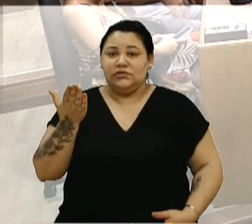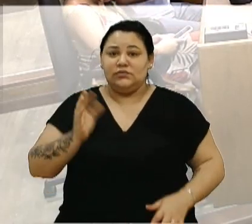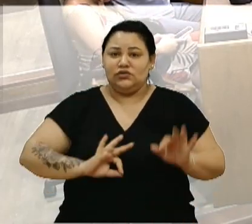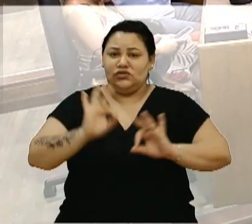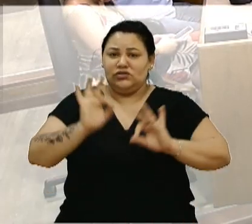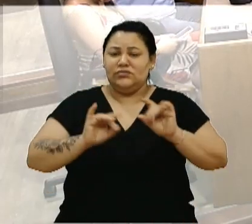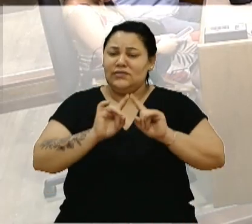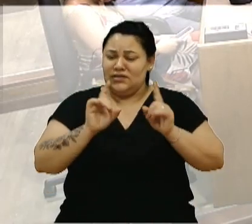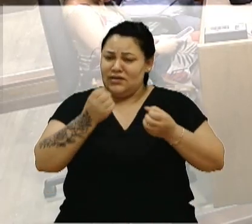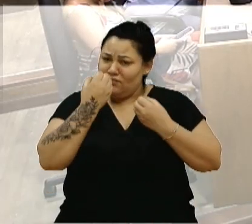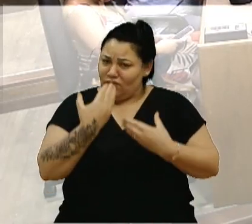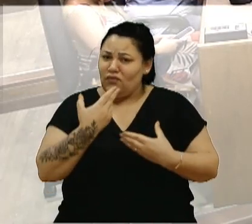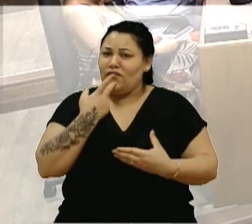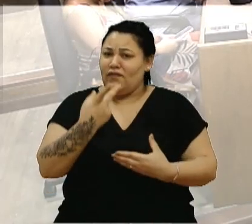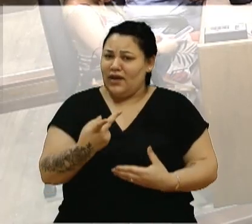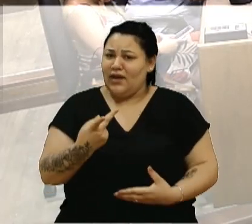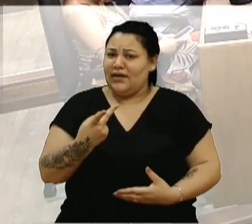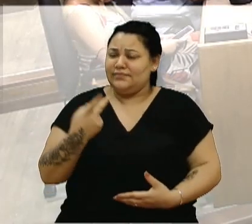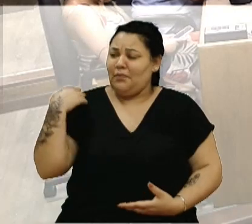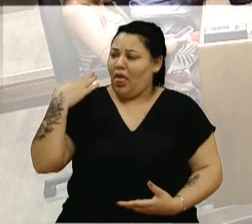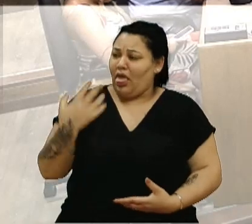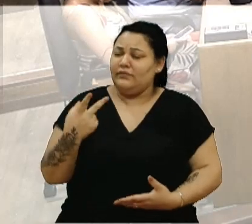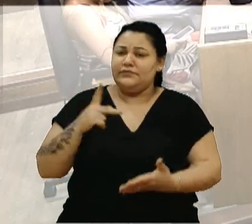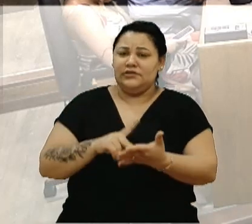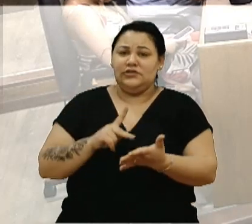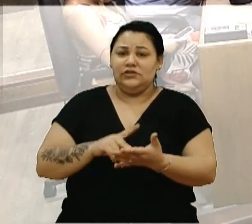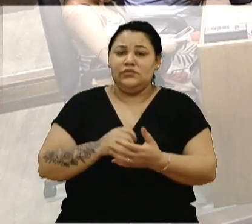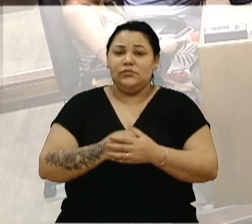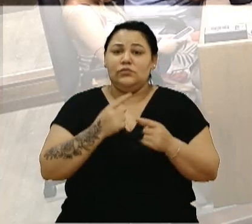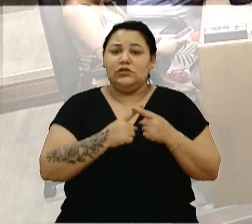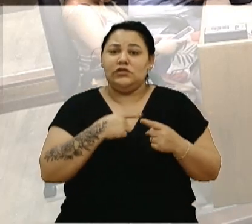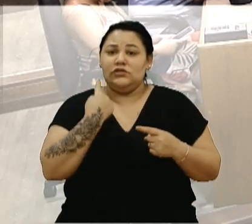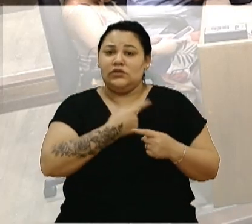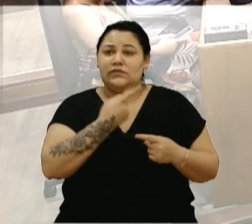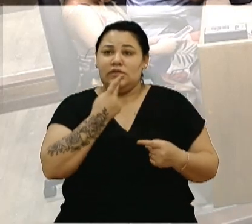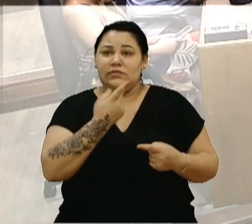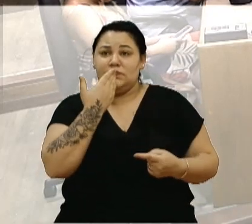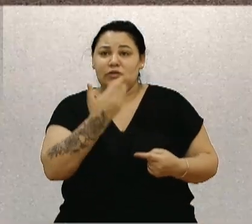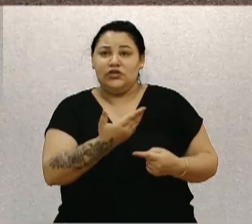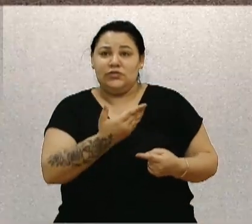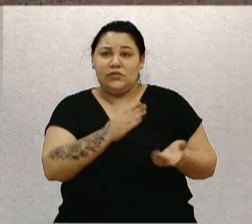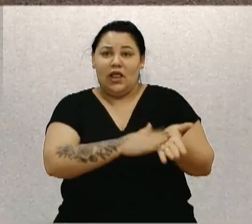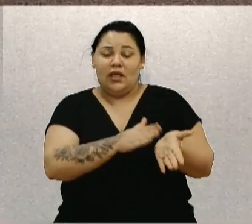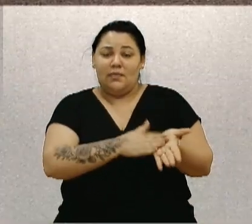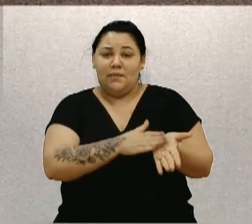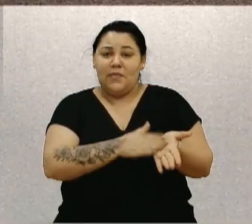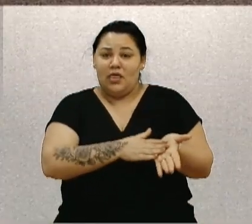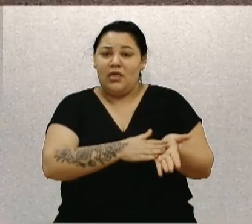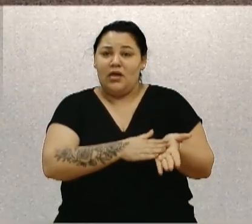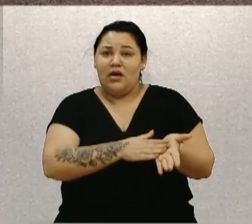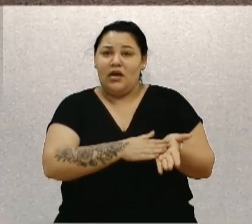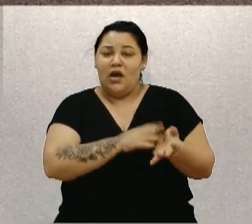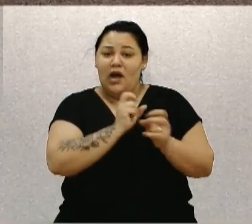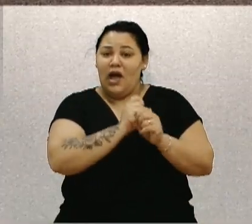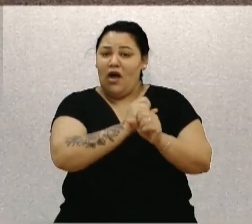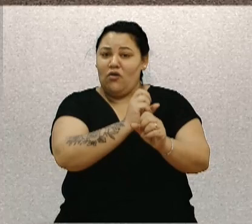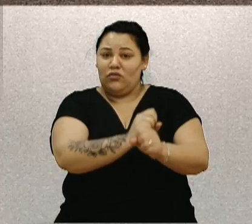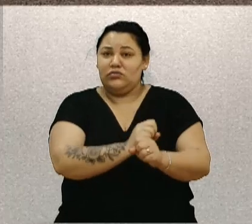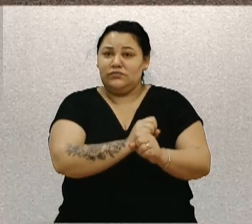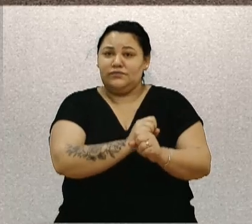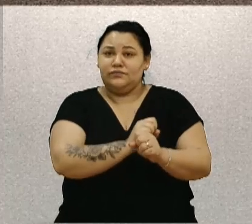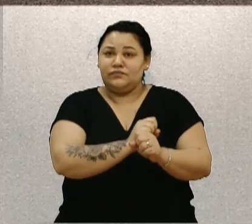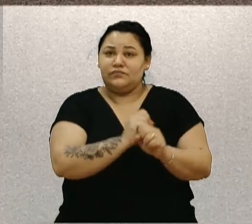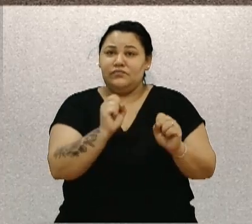acho que é bom trazer a história realmente, e quando chamamos aqui a prestação de contas da Festa da Uva, ficou bem claro. O presidente atual, quando